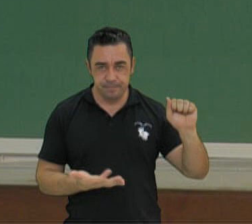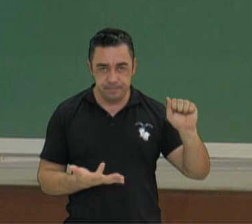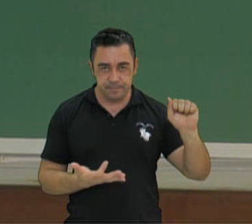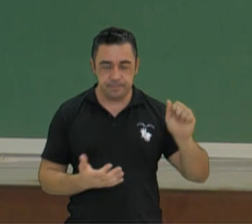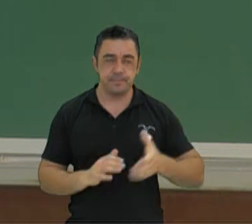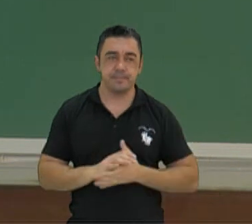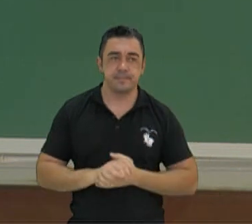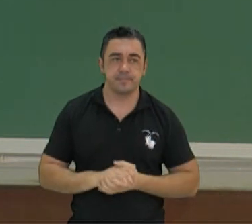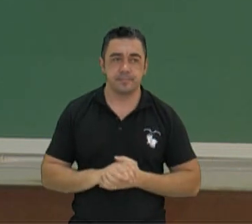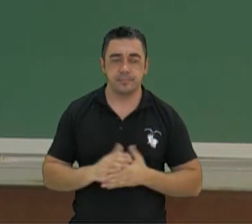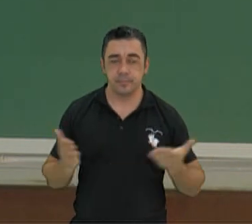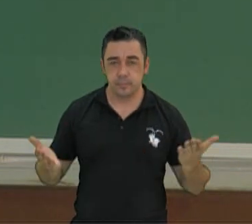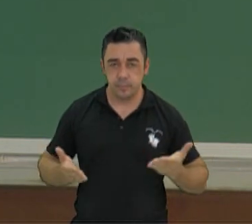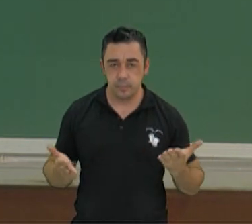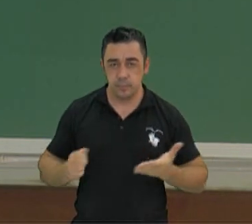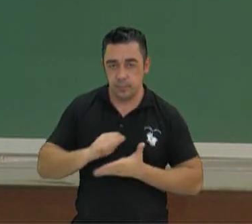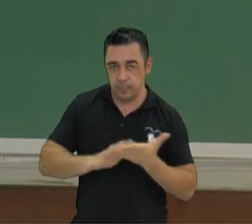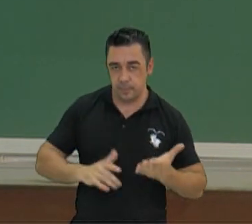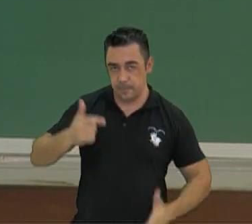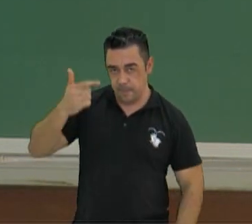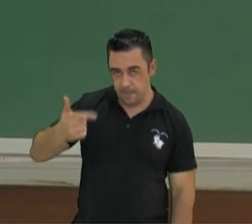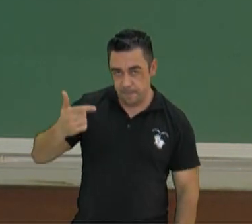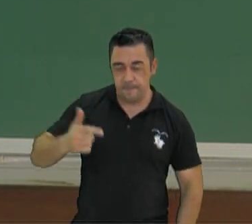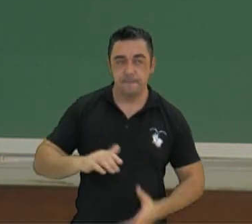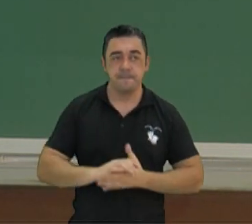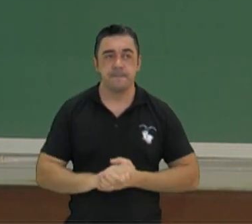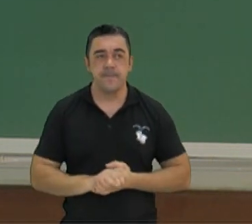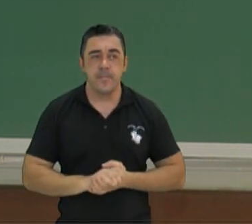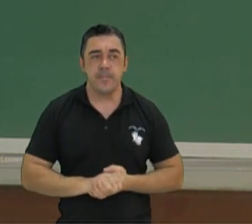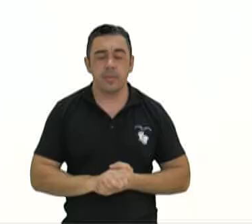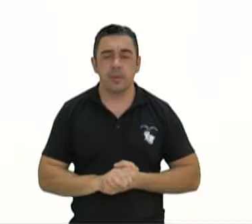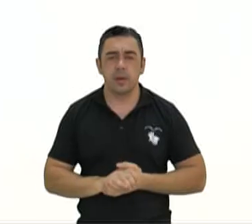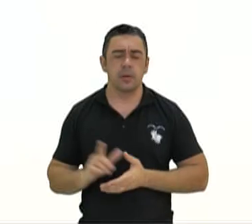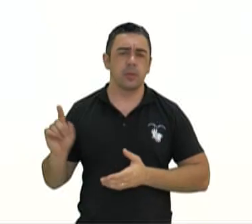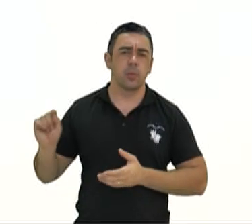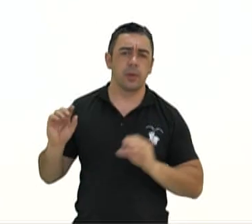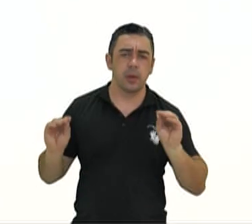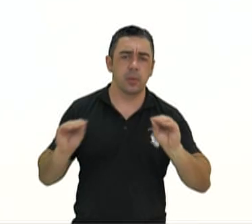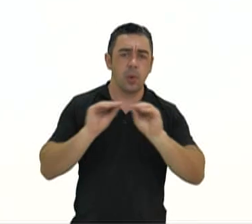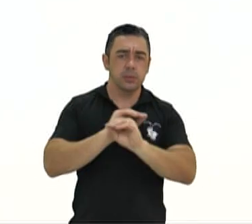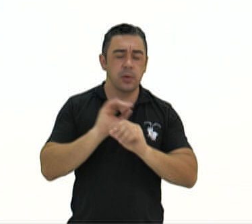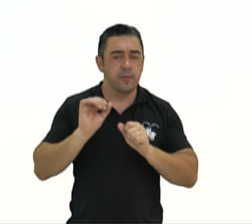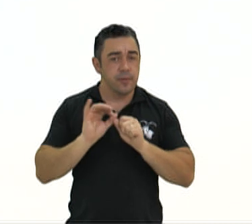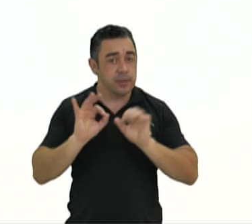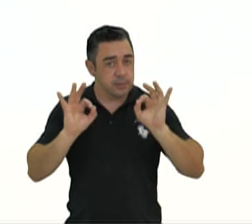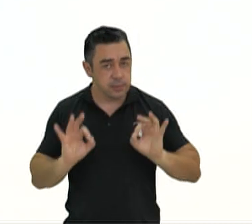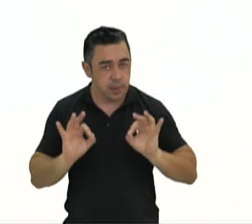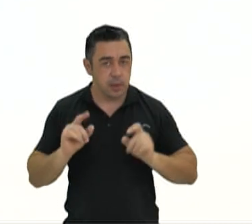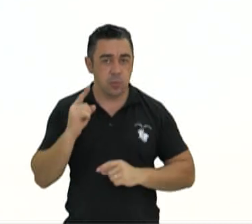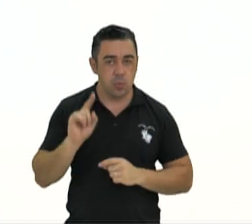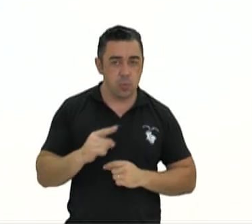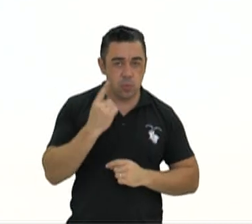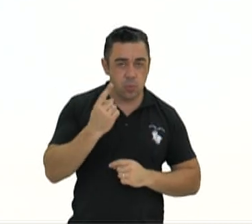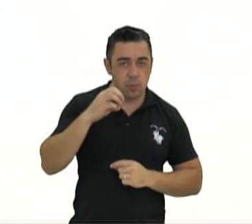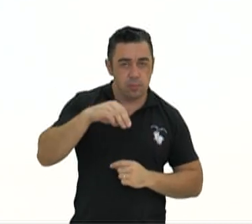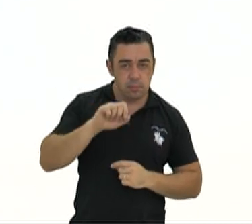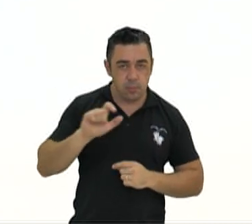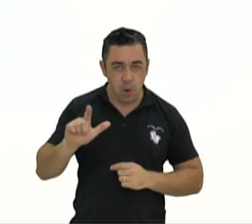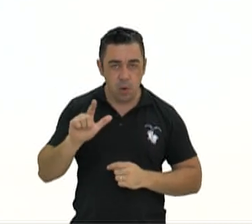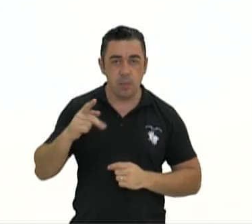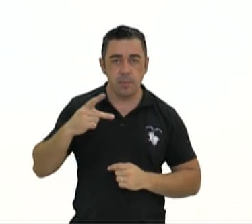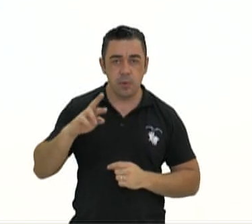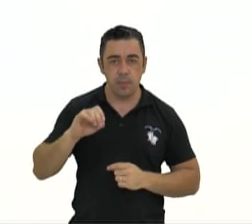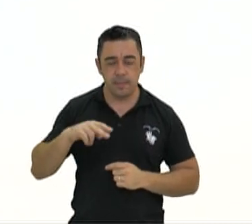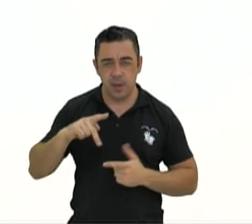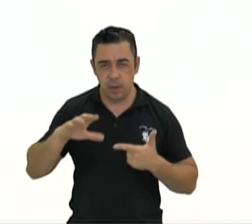Vamos para a segunda questão. Vamos lá. Equacione a reação de 1 mol de propeno mais